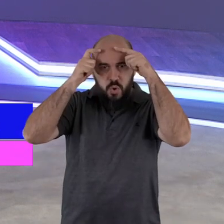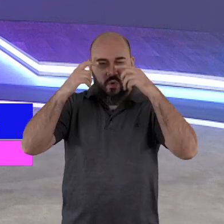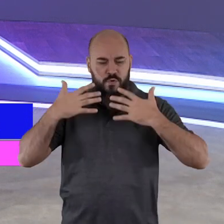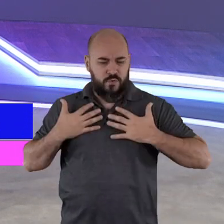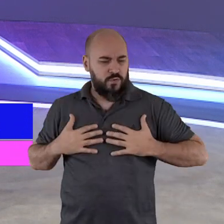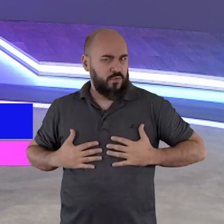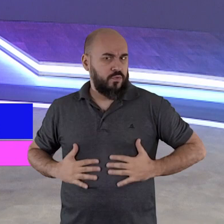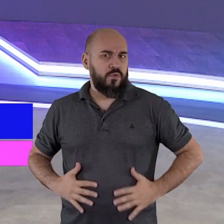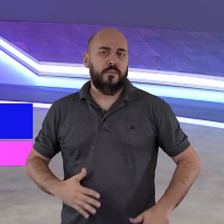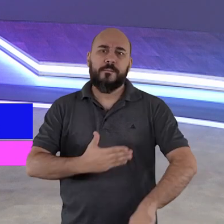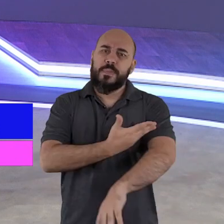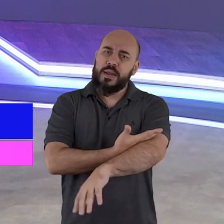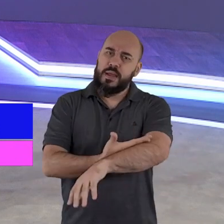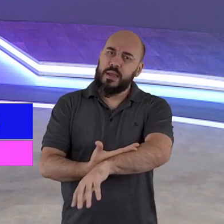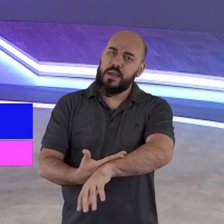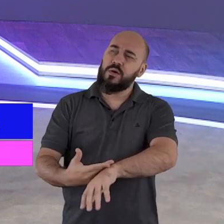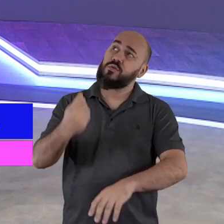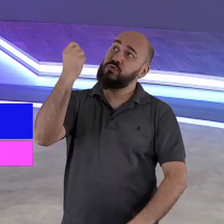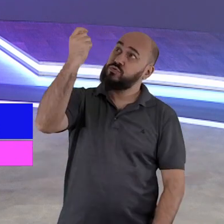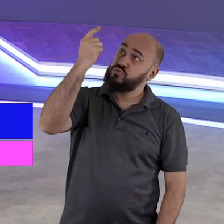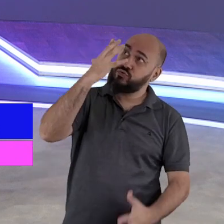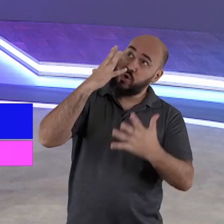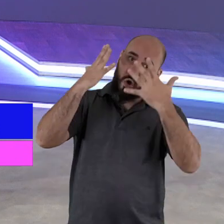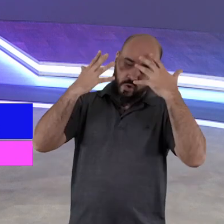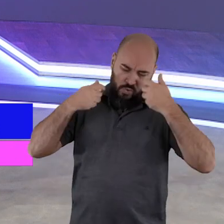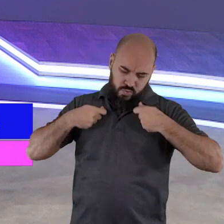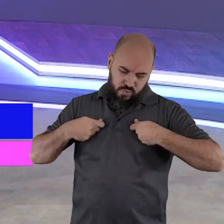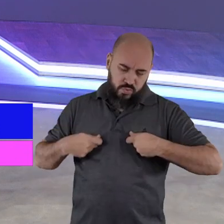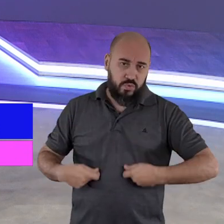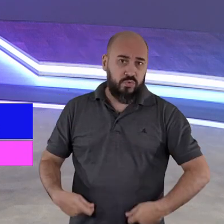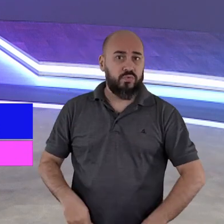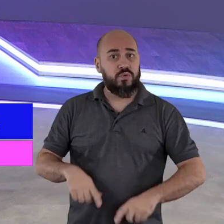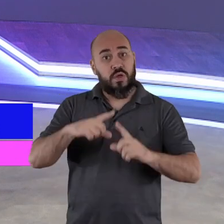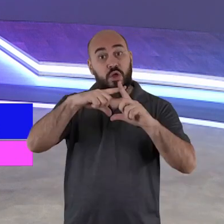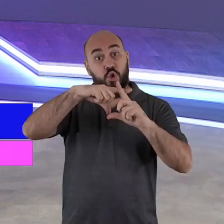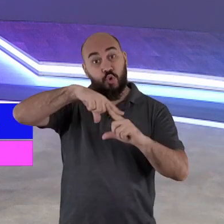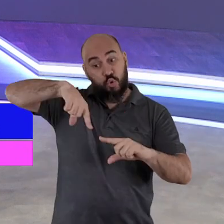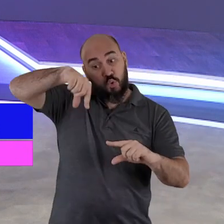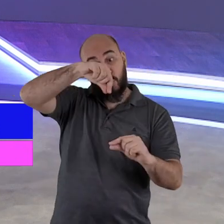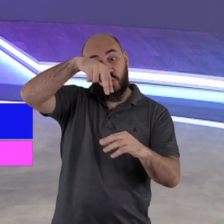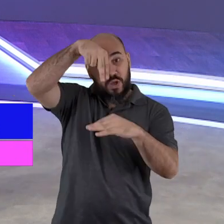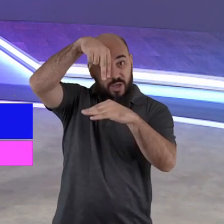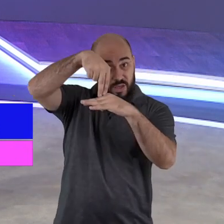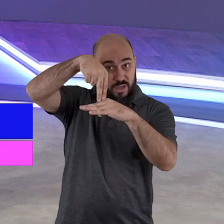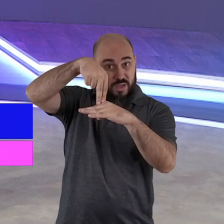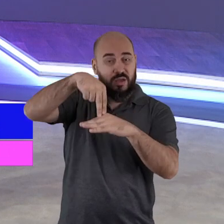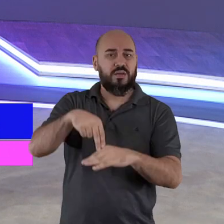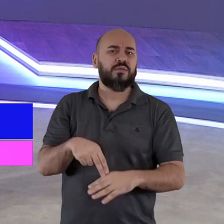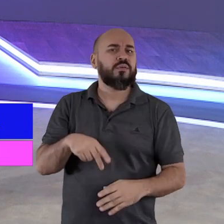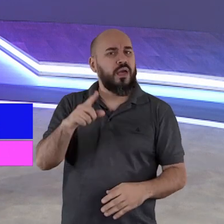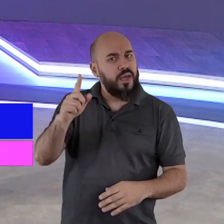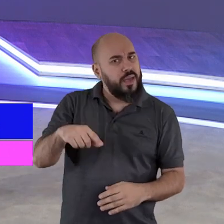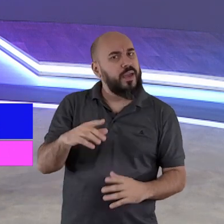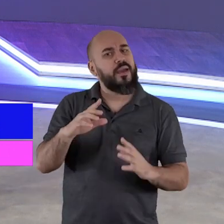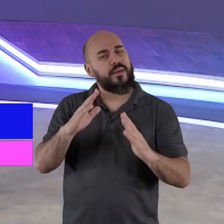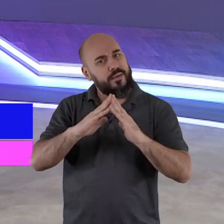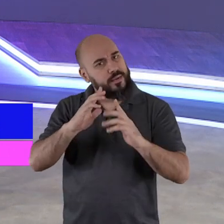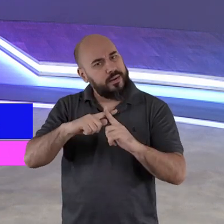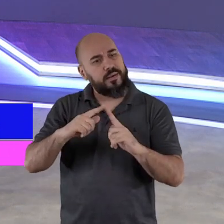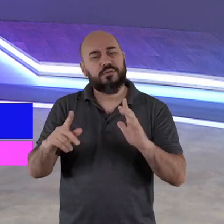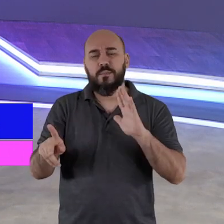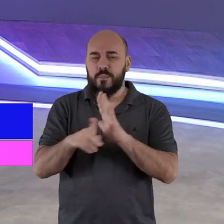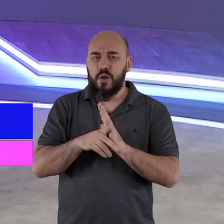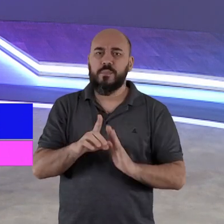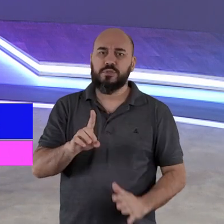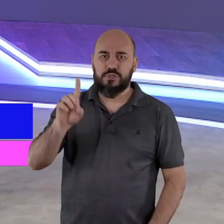luz do sol, com a lua debaixo dos pés. É a igreja do Senhor aqui na terra. Mas esta igreja, ela seria